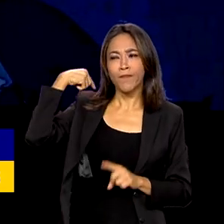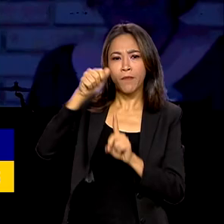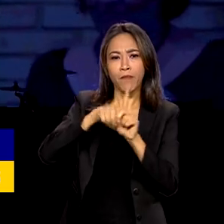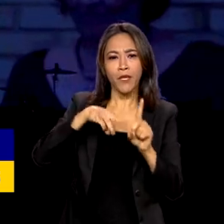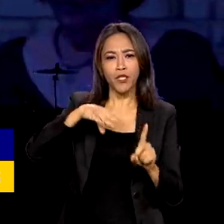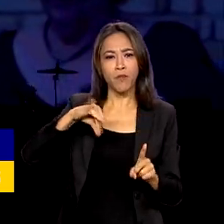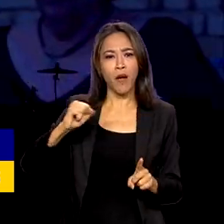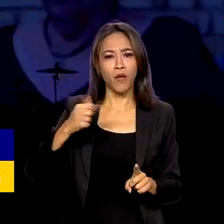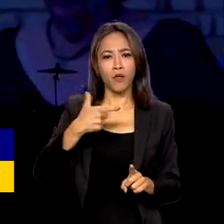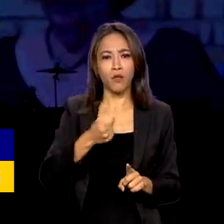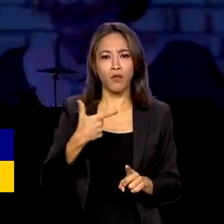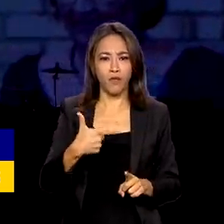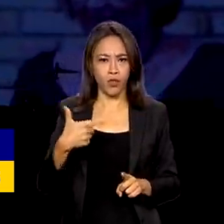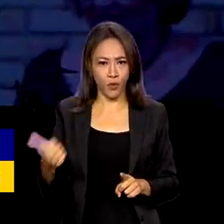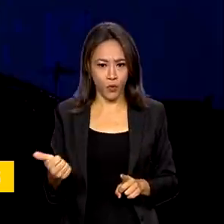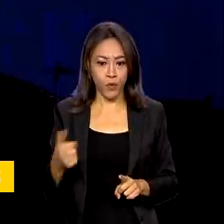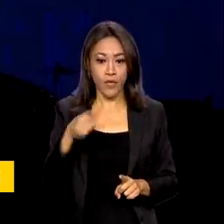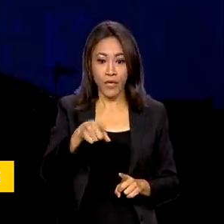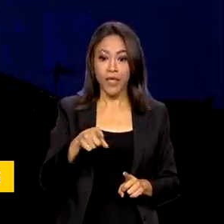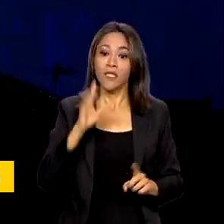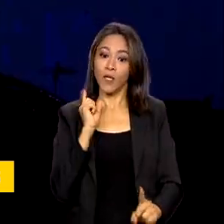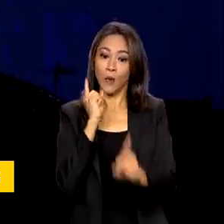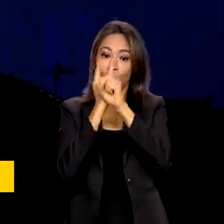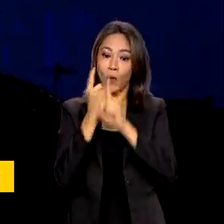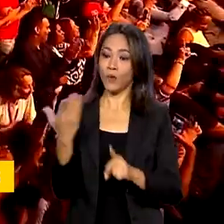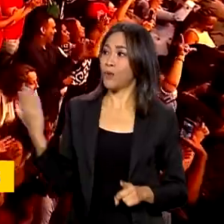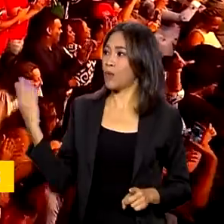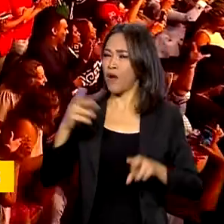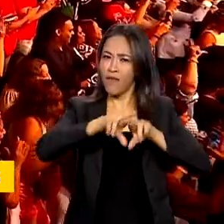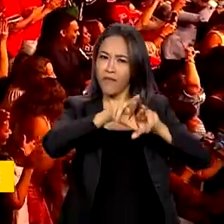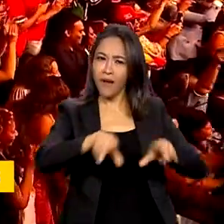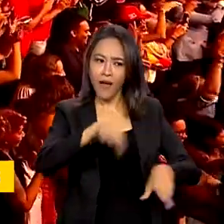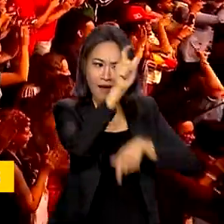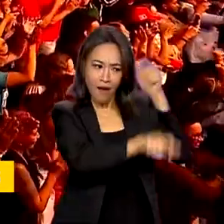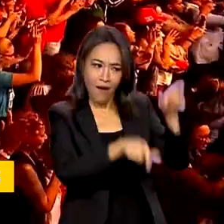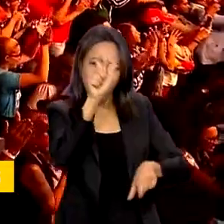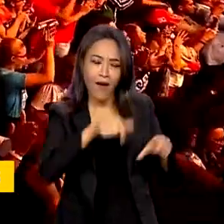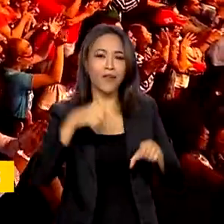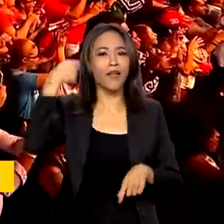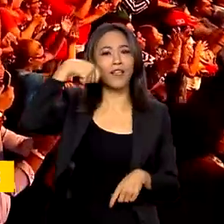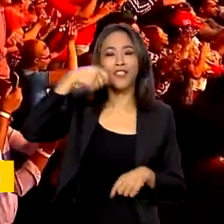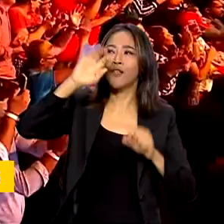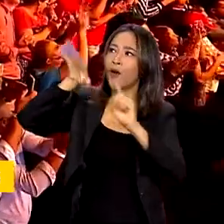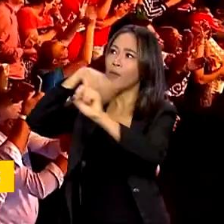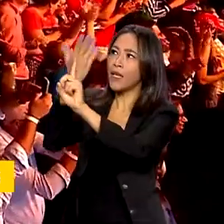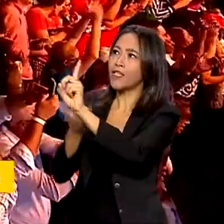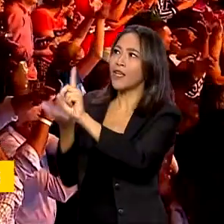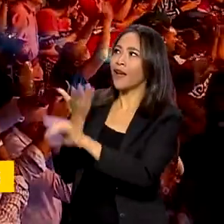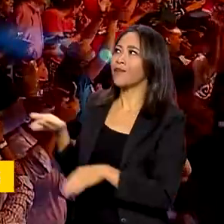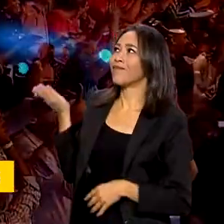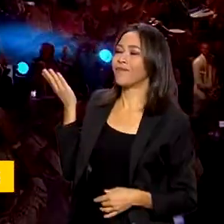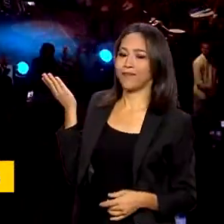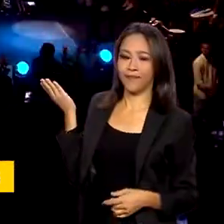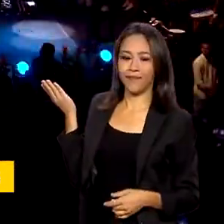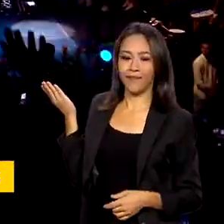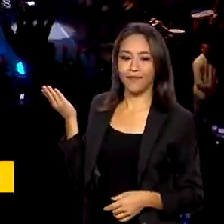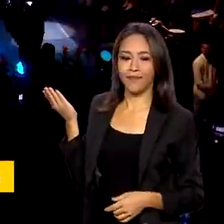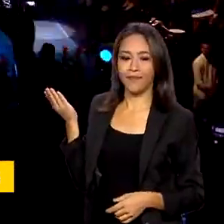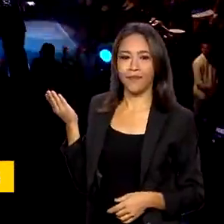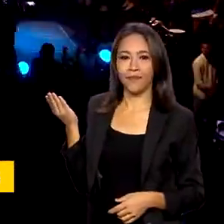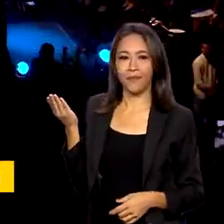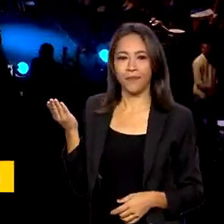de 2021. Durante o evento, artistas e o público homenagearam Paulo Gustavo.